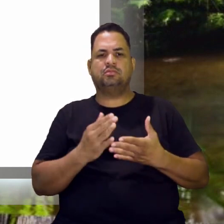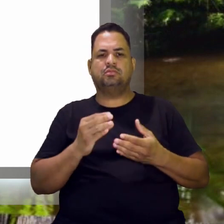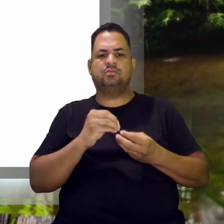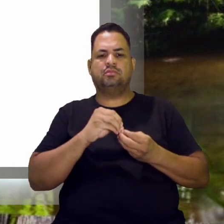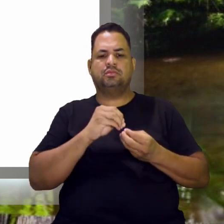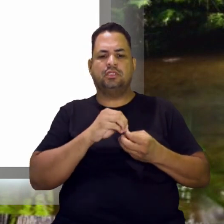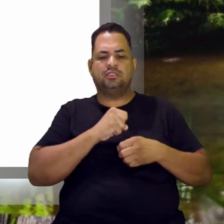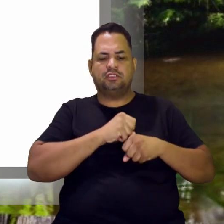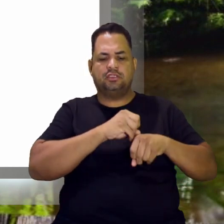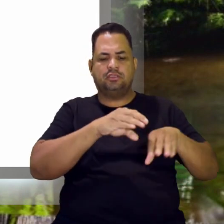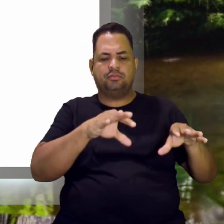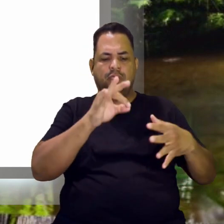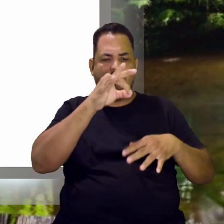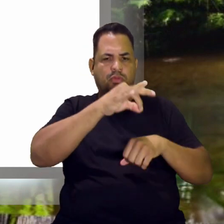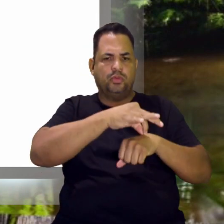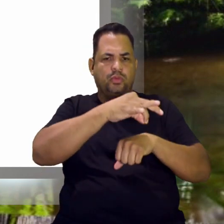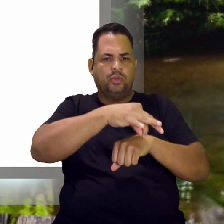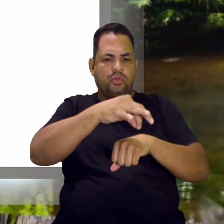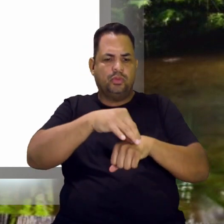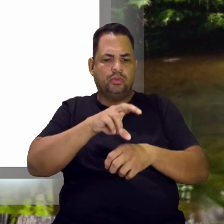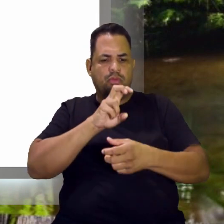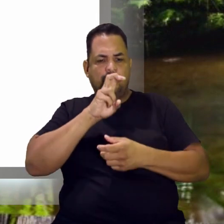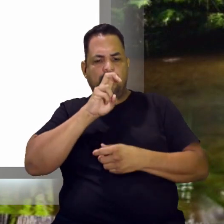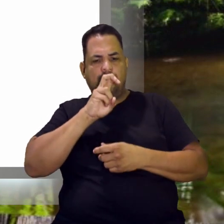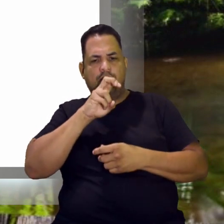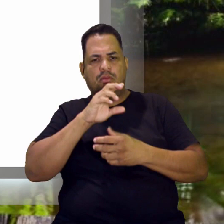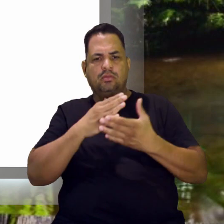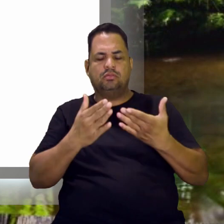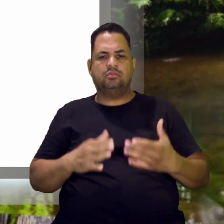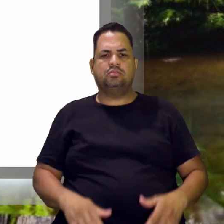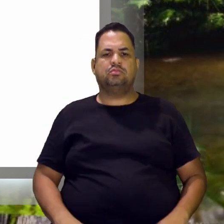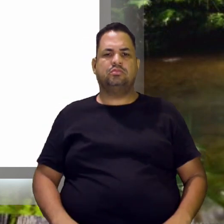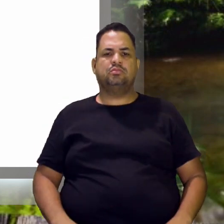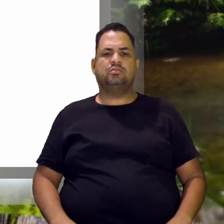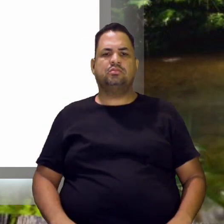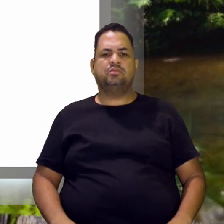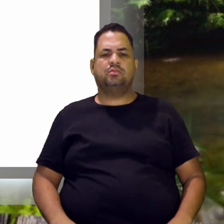de sementes. Vamos lá, vamos para o roedor, vamos para uma paquinha, né? Uma paca.